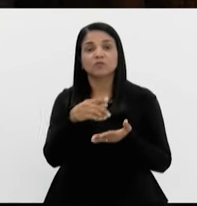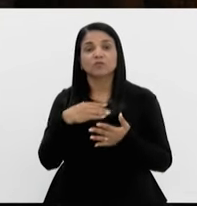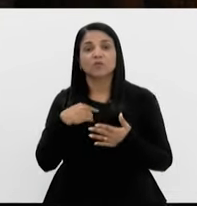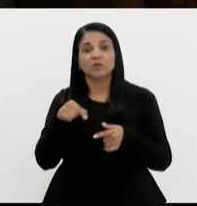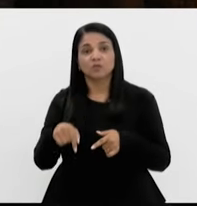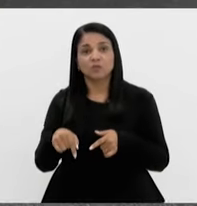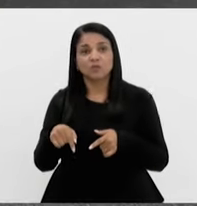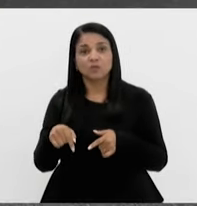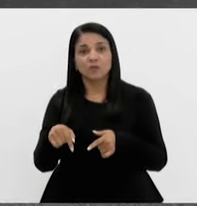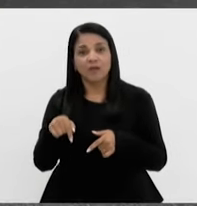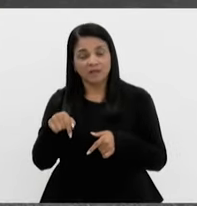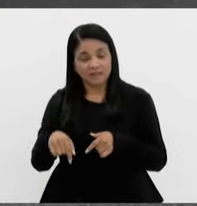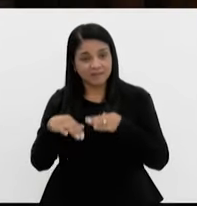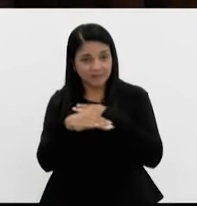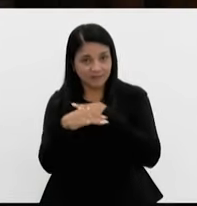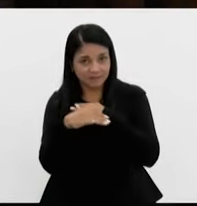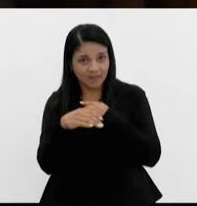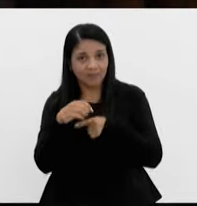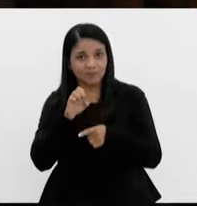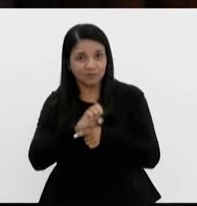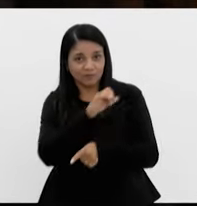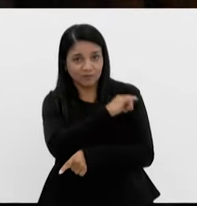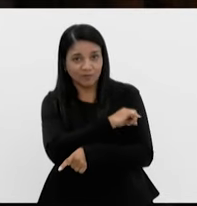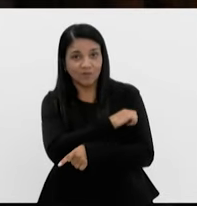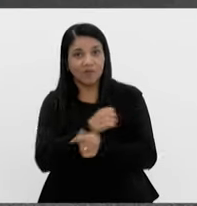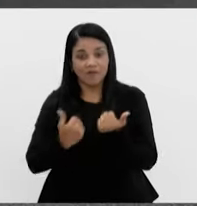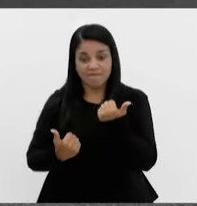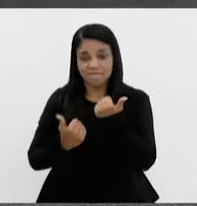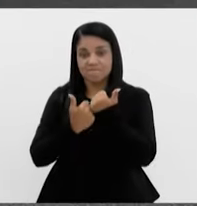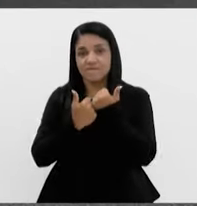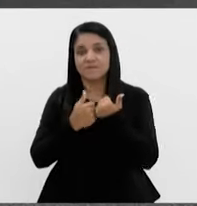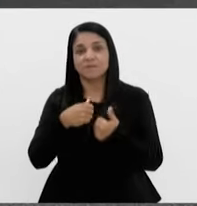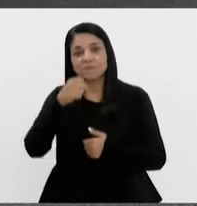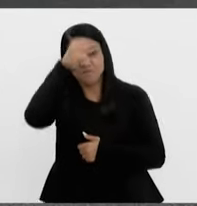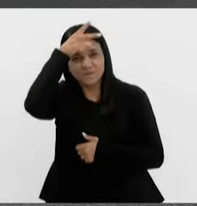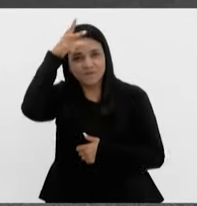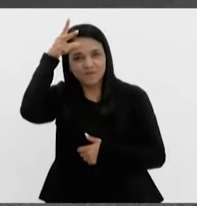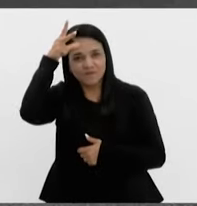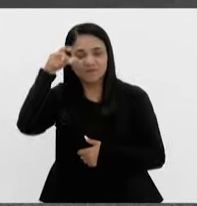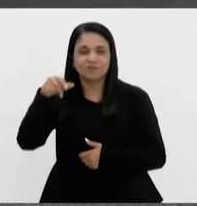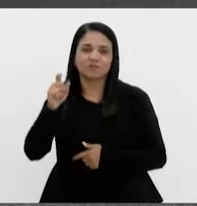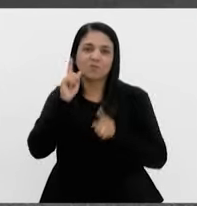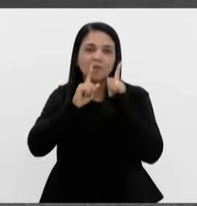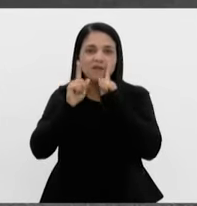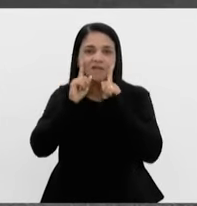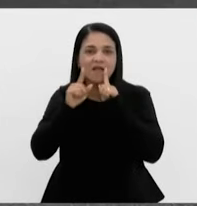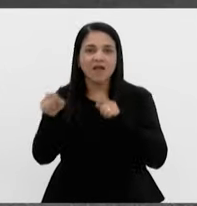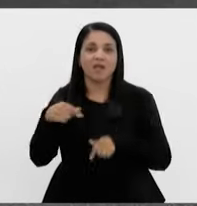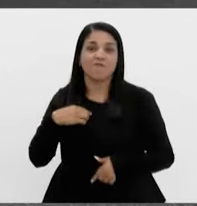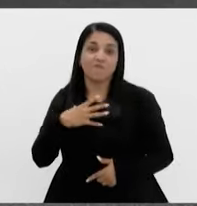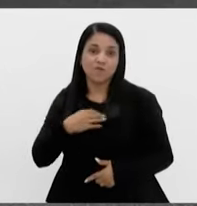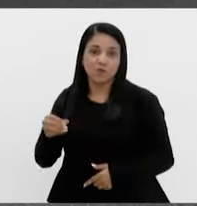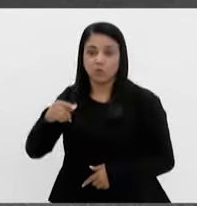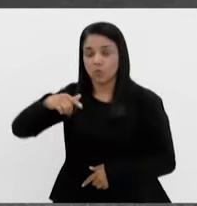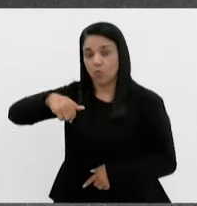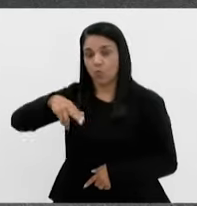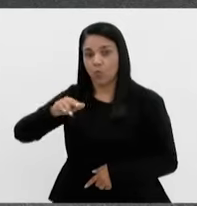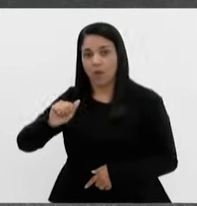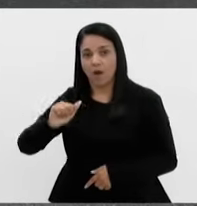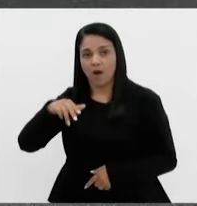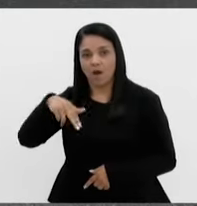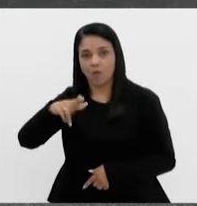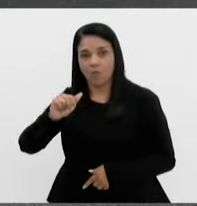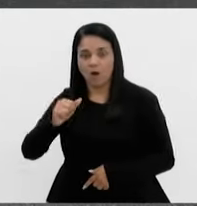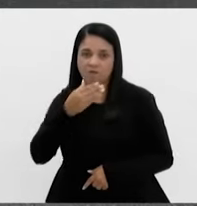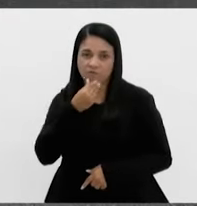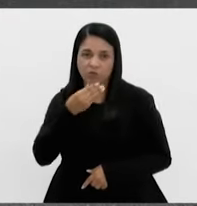quaquá eu vou chegar lá vice-prefeito da cidade de maric e as pessoas TM acompanhado na grande imprensa Presidente né né O que